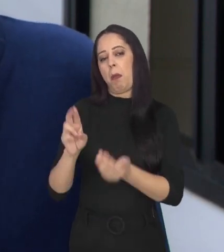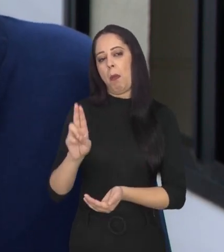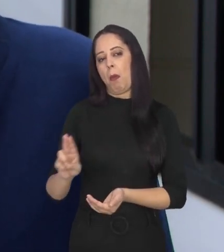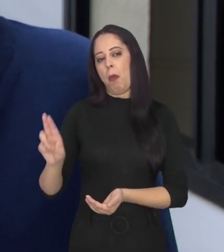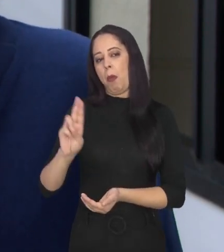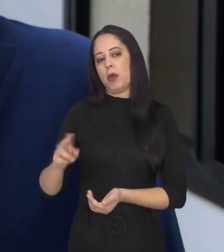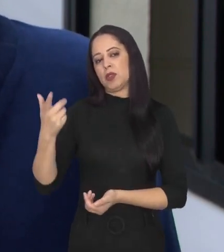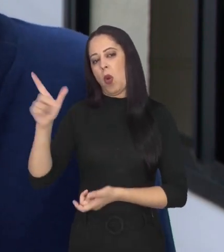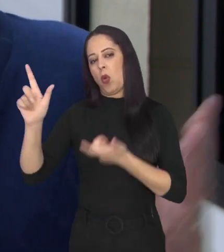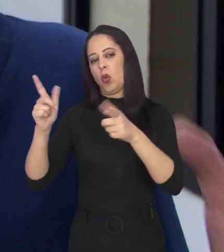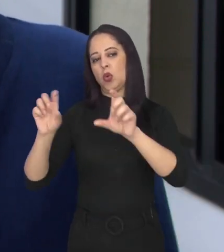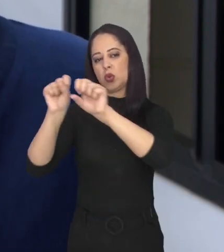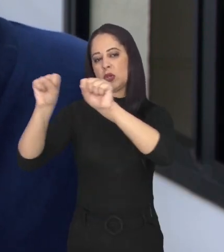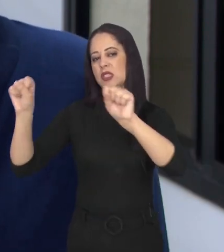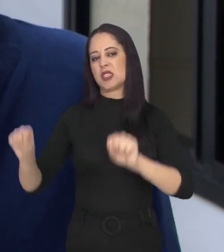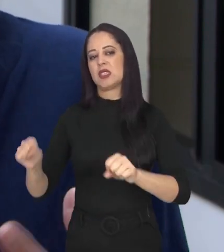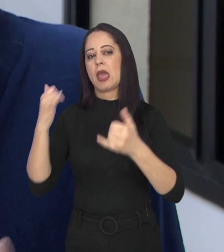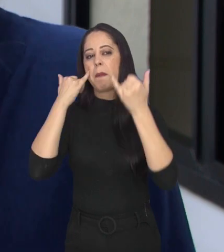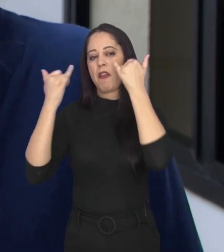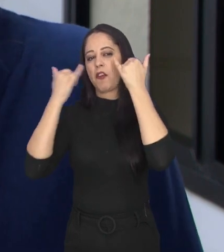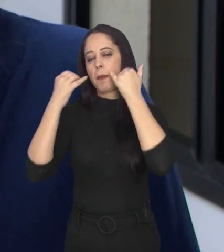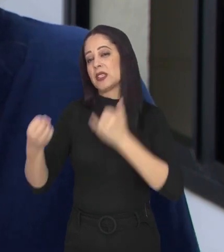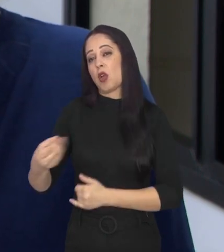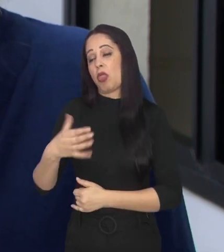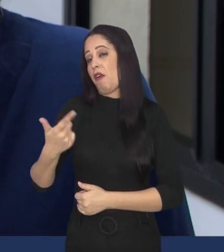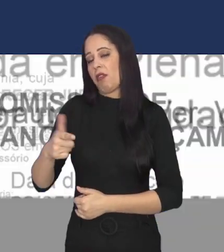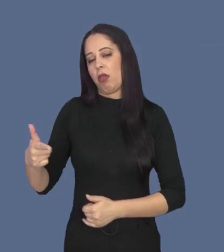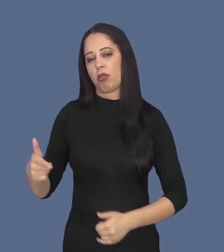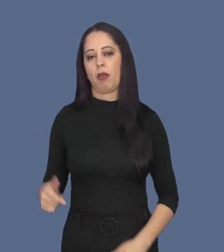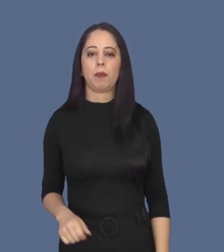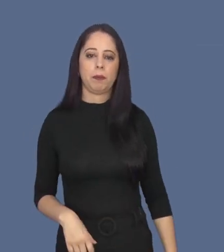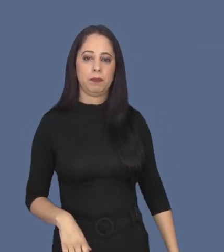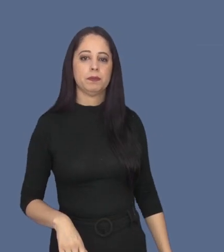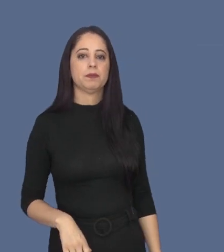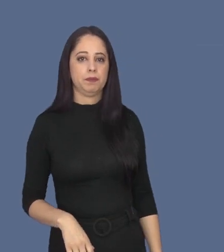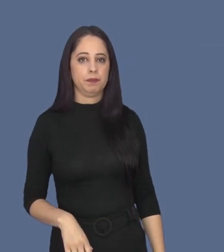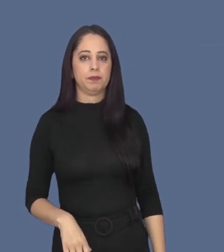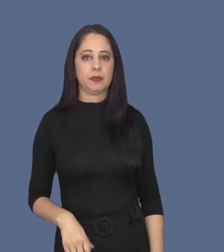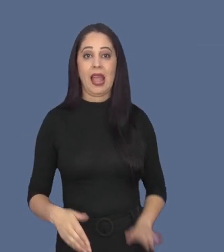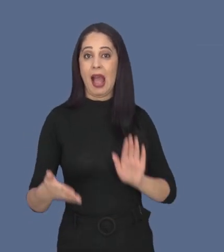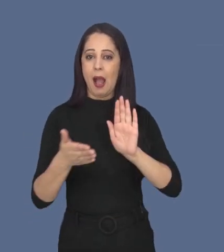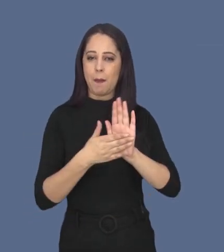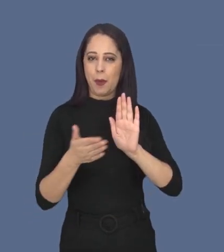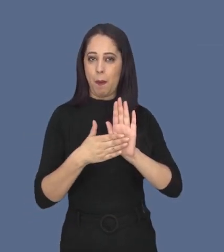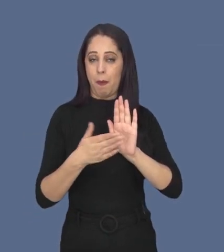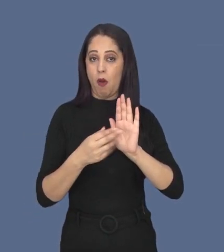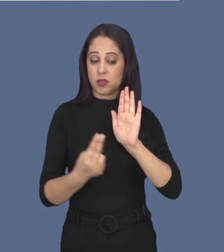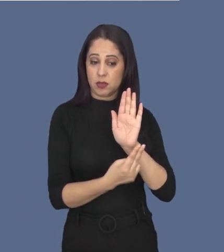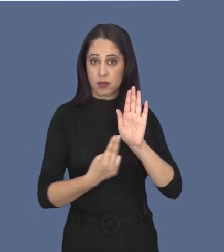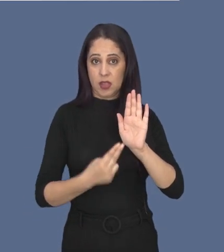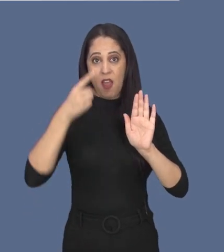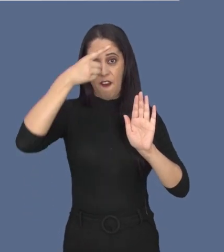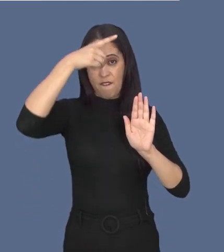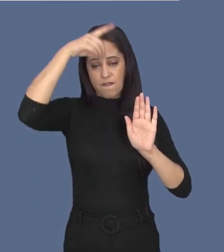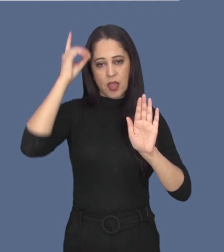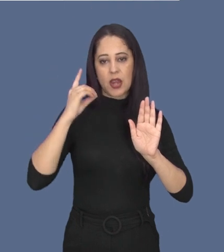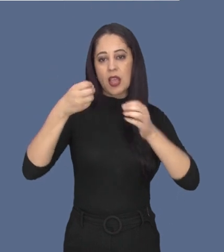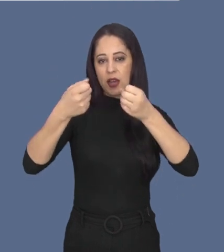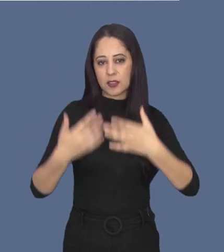ser atualizado, que é uma ferramenta muito importante de serviço da população. Na justificativa da proposta, a vereadora explica ainda que o